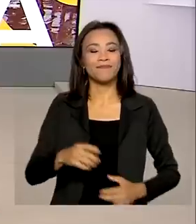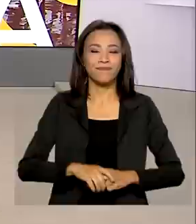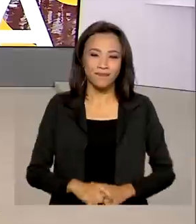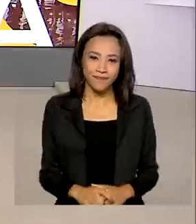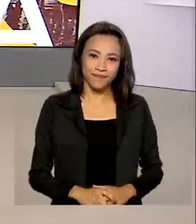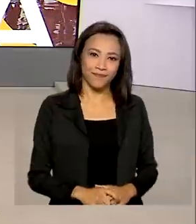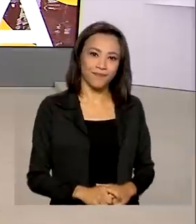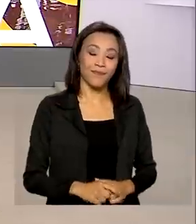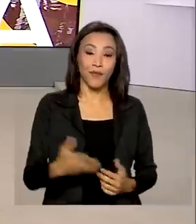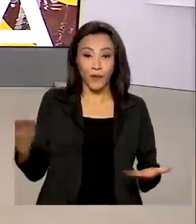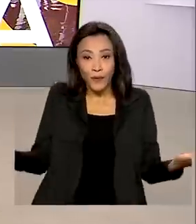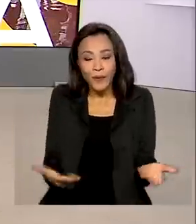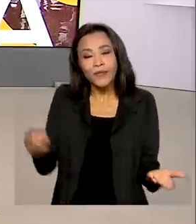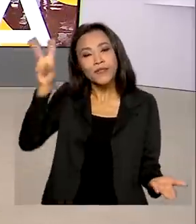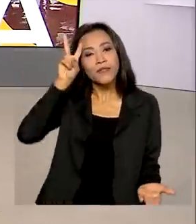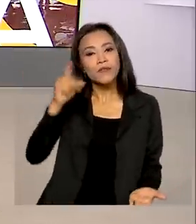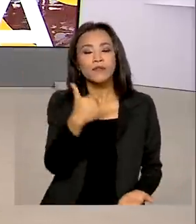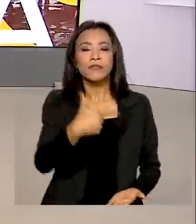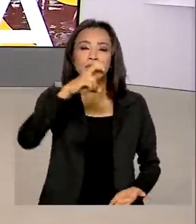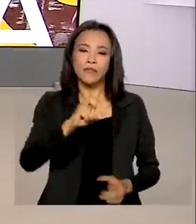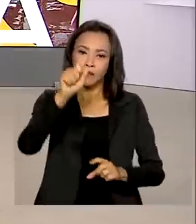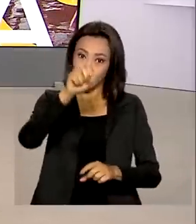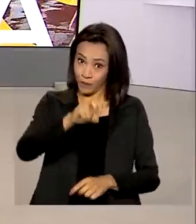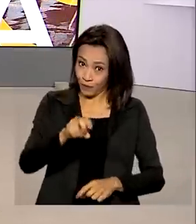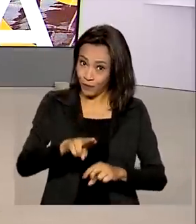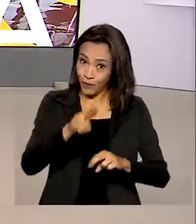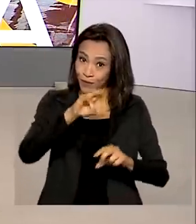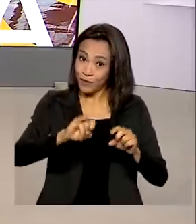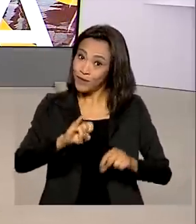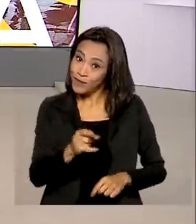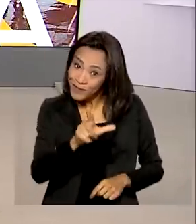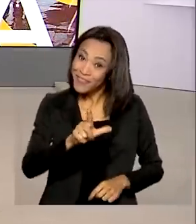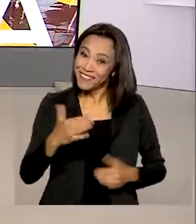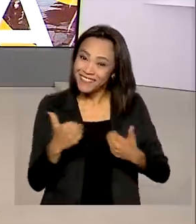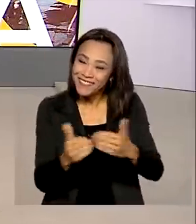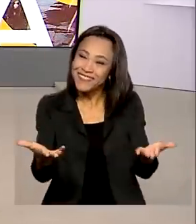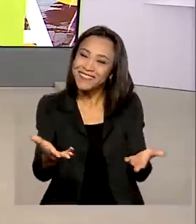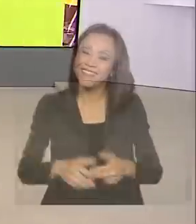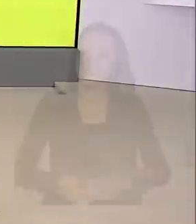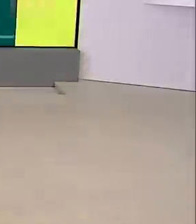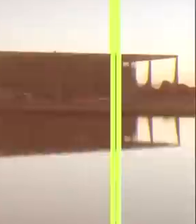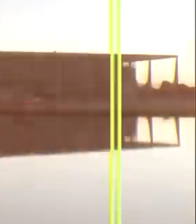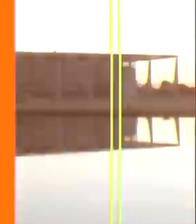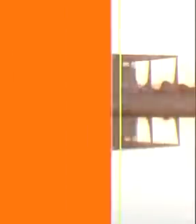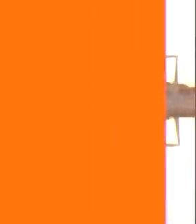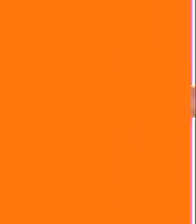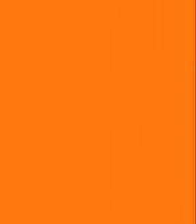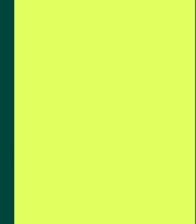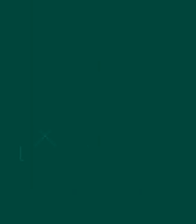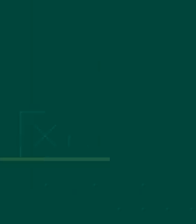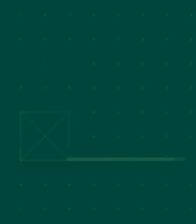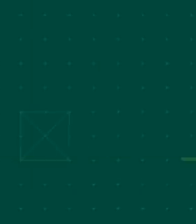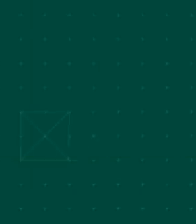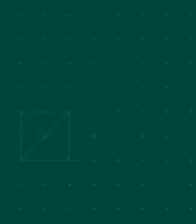Brasil segunda-feira Vinte e Cinco de Julho o Brasil dia já está o ar e